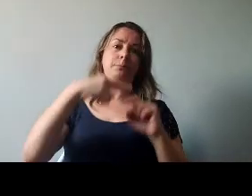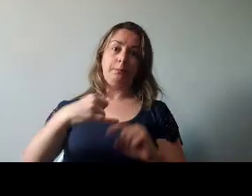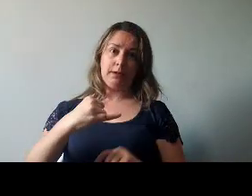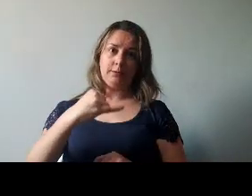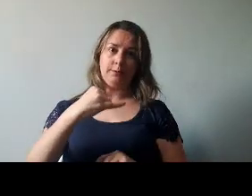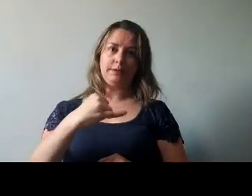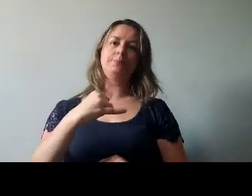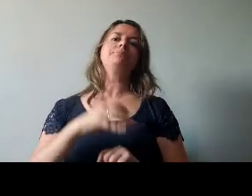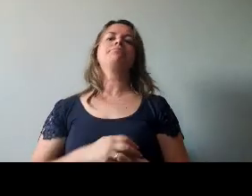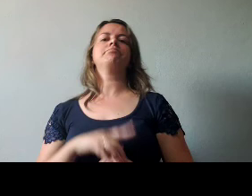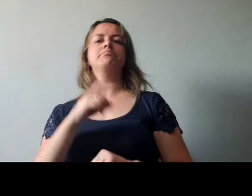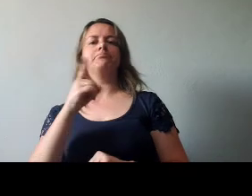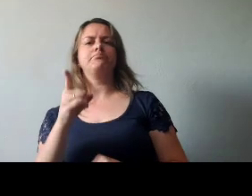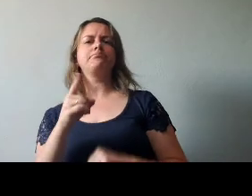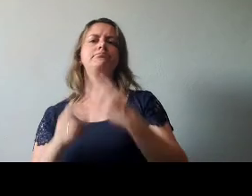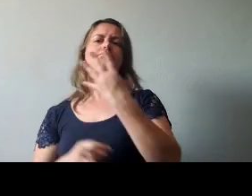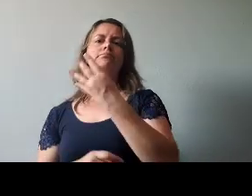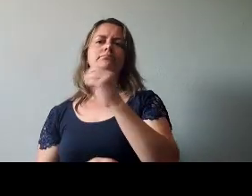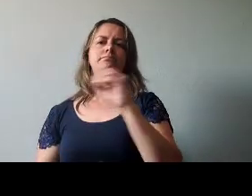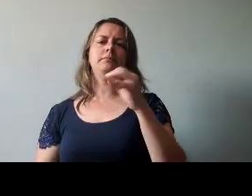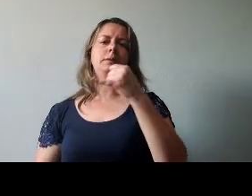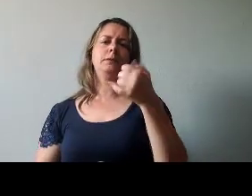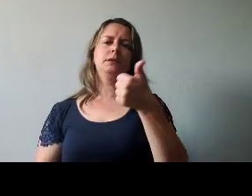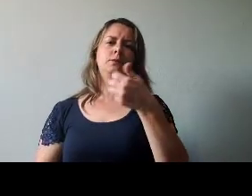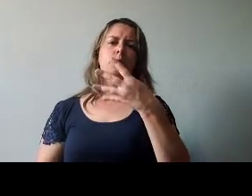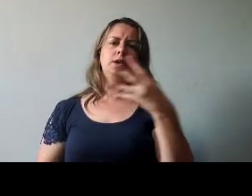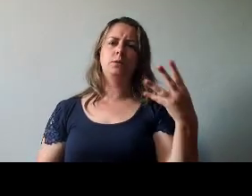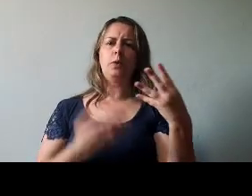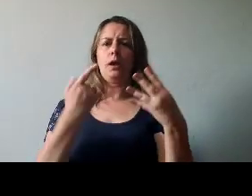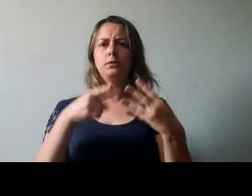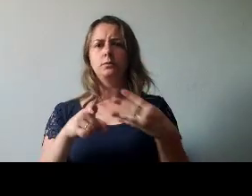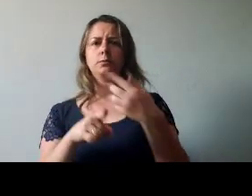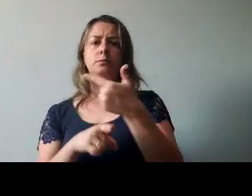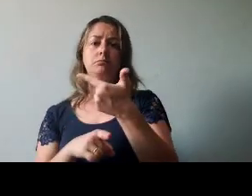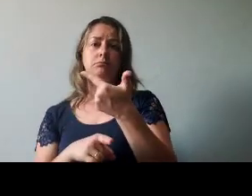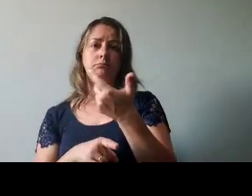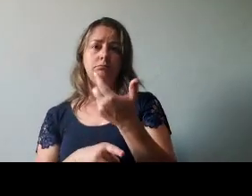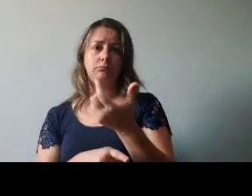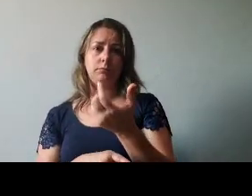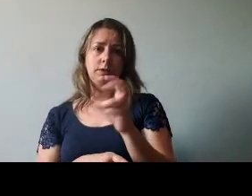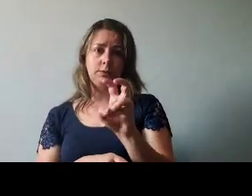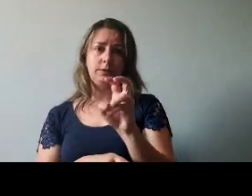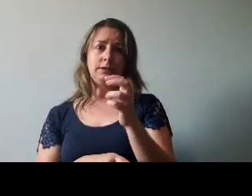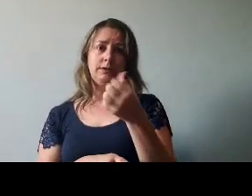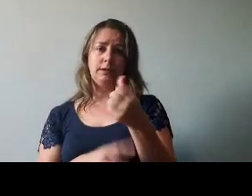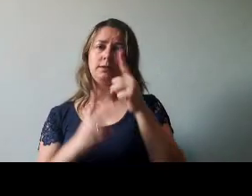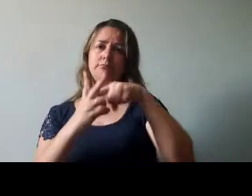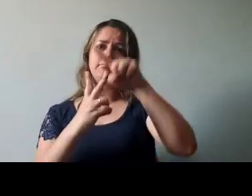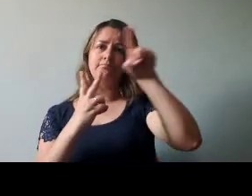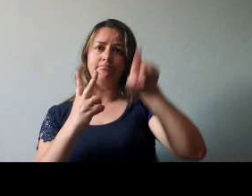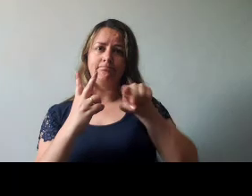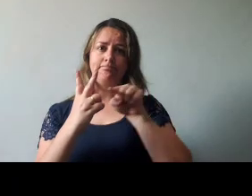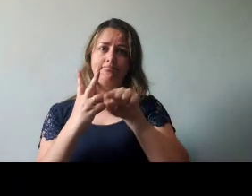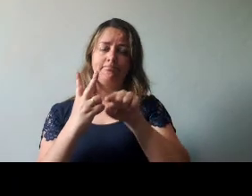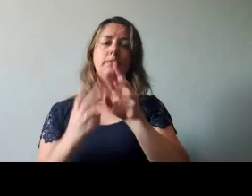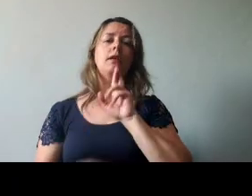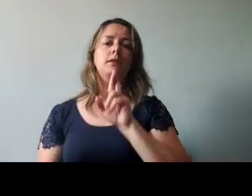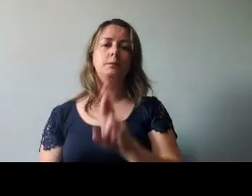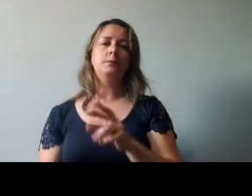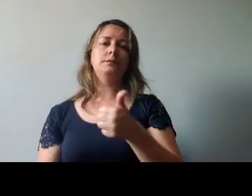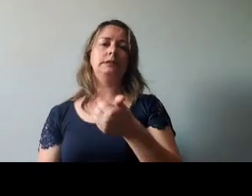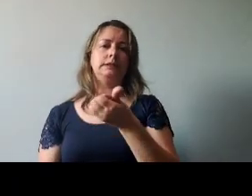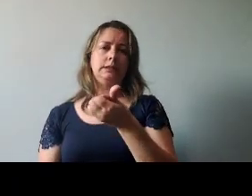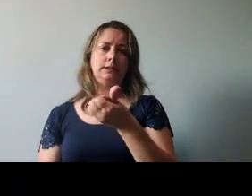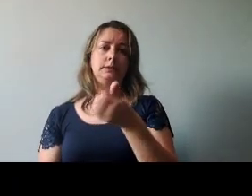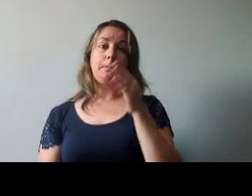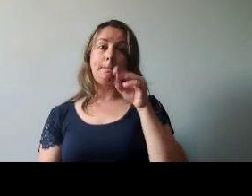aí, 400 menos 144, 256, tira a raiz quadrada, 16 metros por segundo,